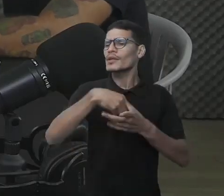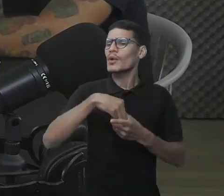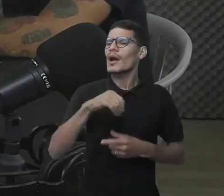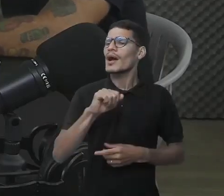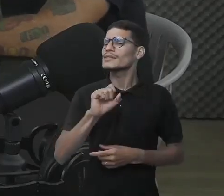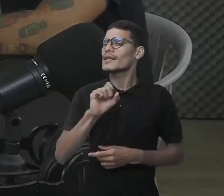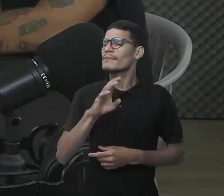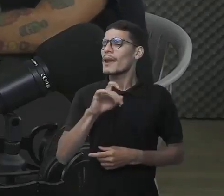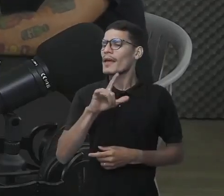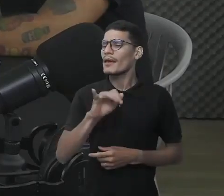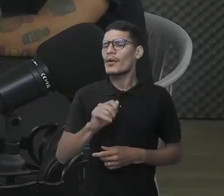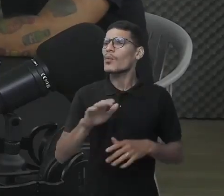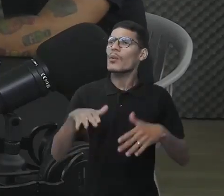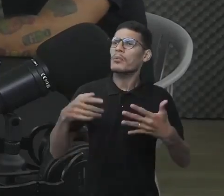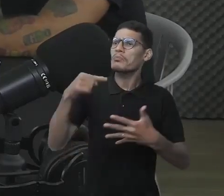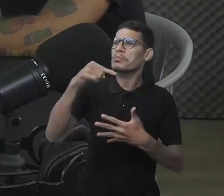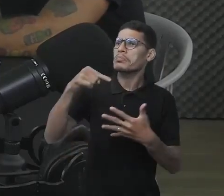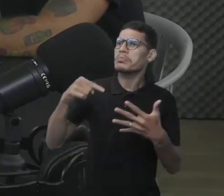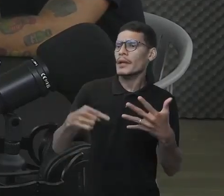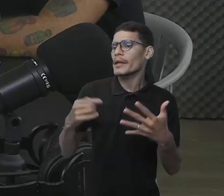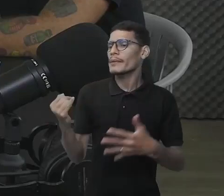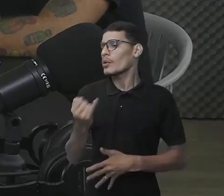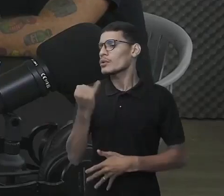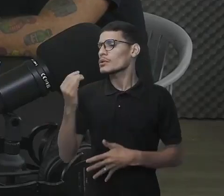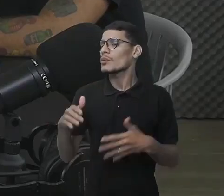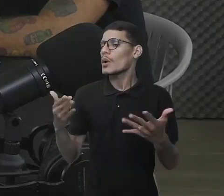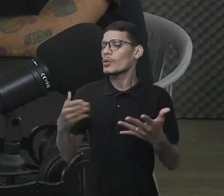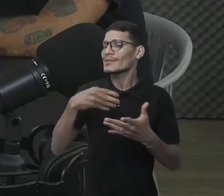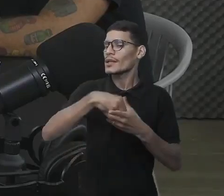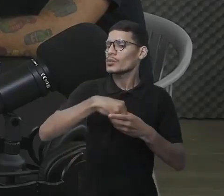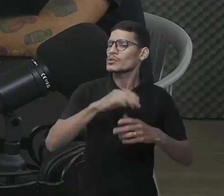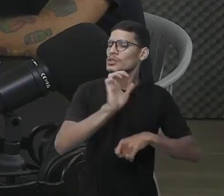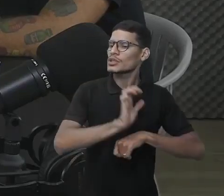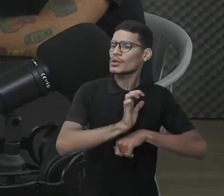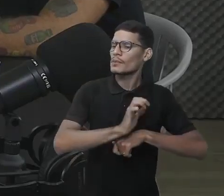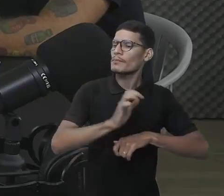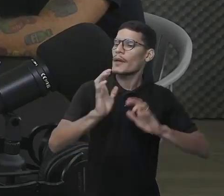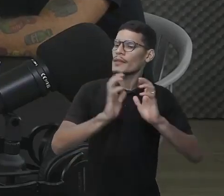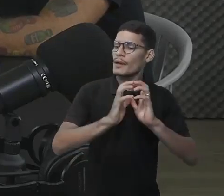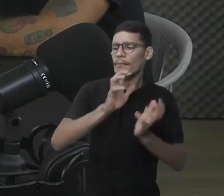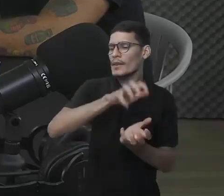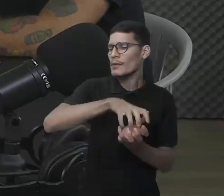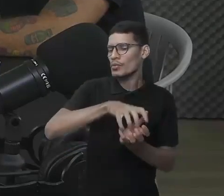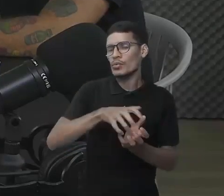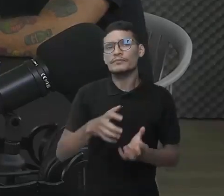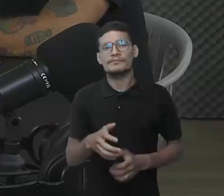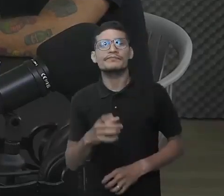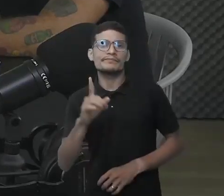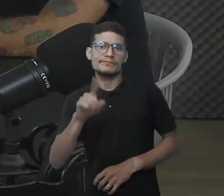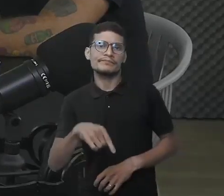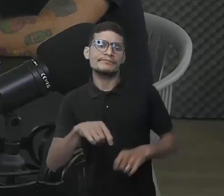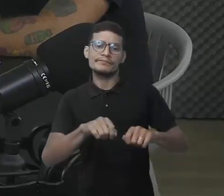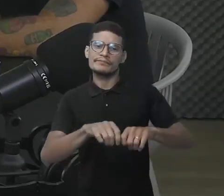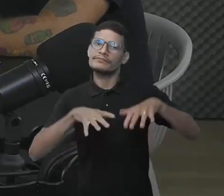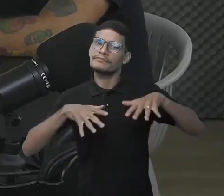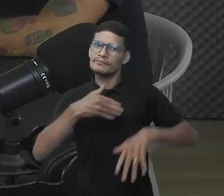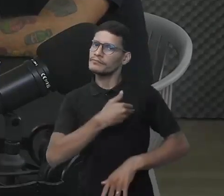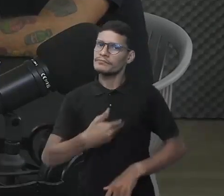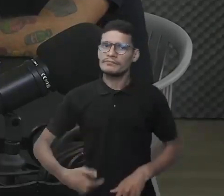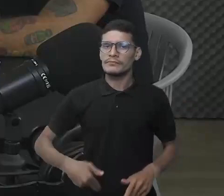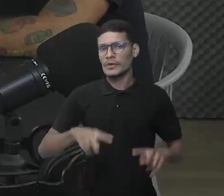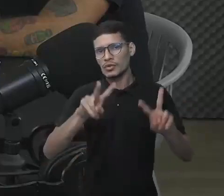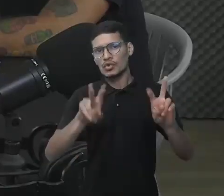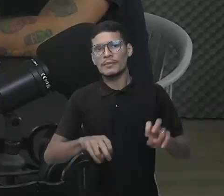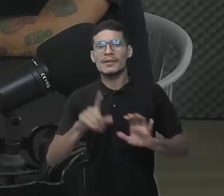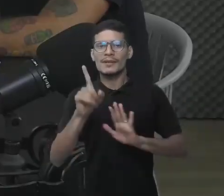os pontos importantes aí para eu o estado de Pernambuco? estive eu estive foi uma audiência pública da Comissão de Direitos Humanos e